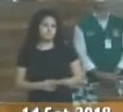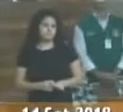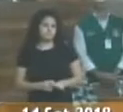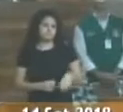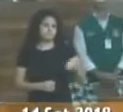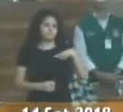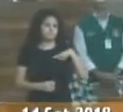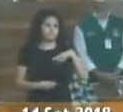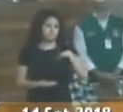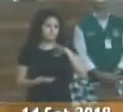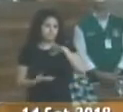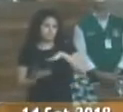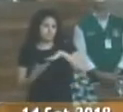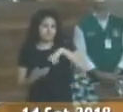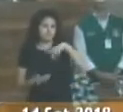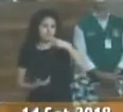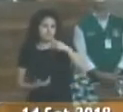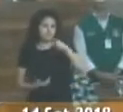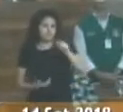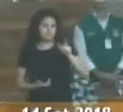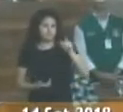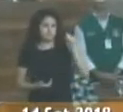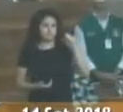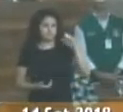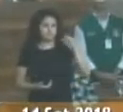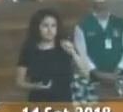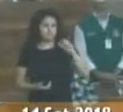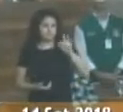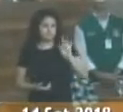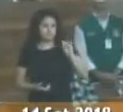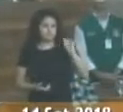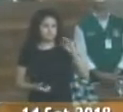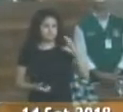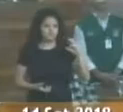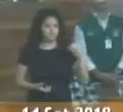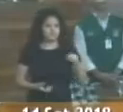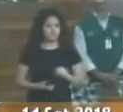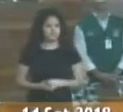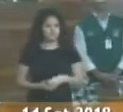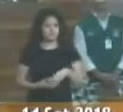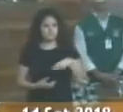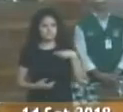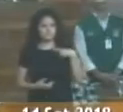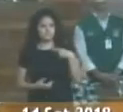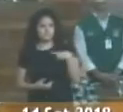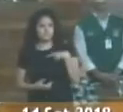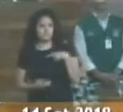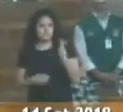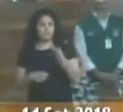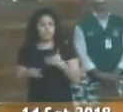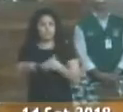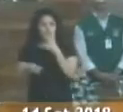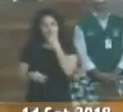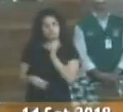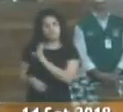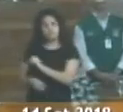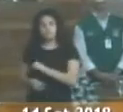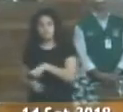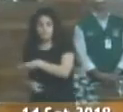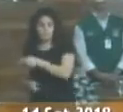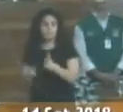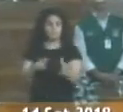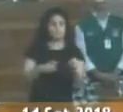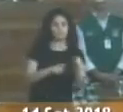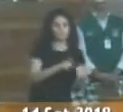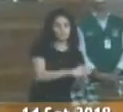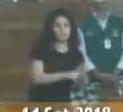um packzinho de plástico, cada um com uma definição de lixo para catar. Um catava papel, outro catava